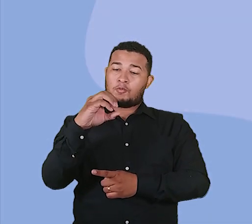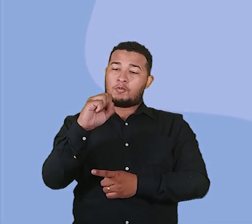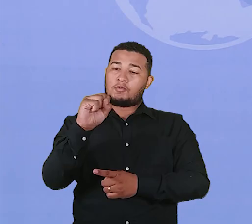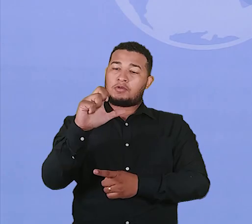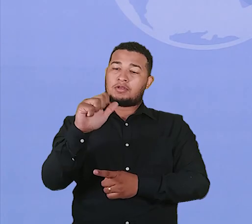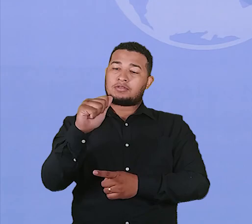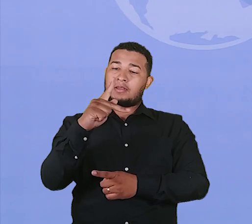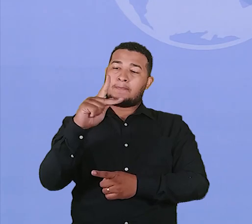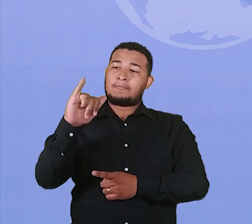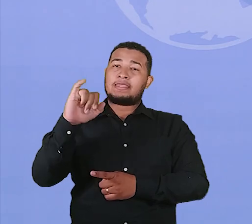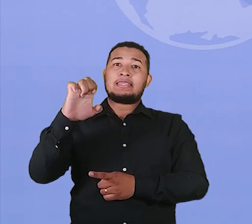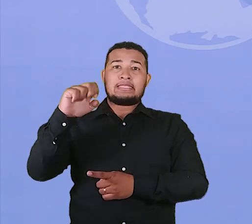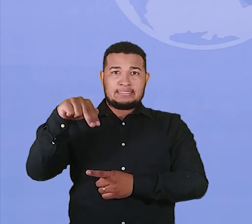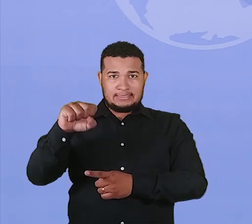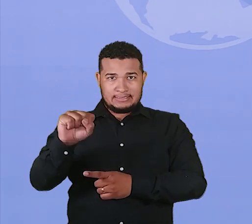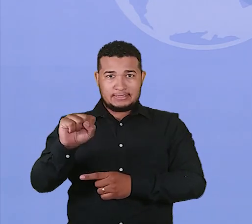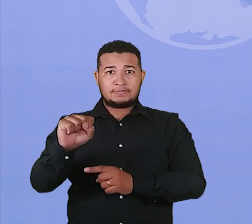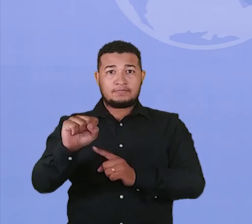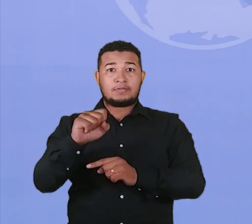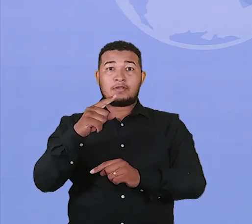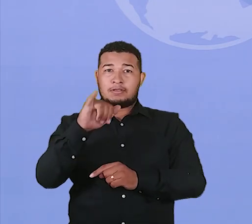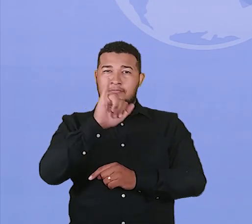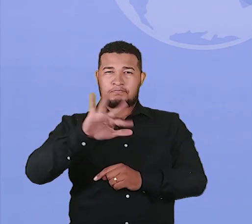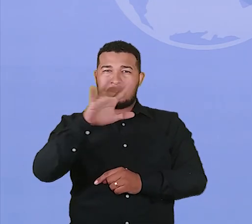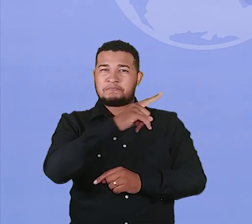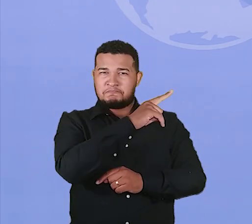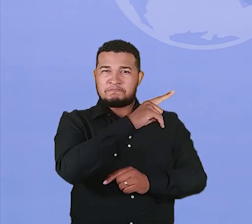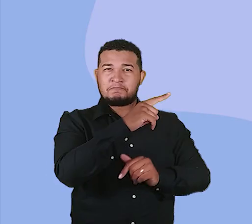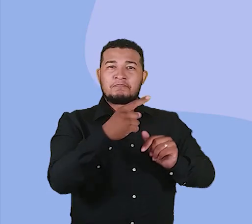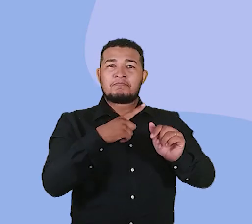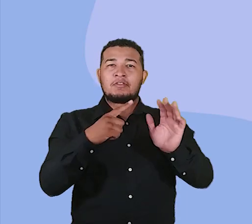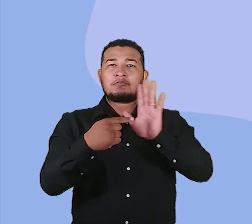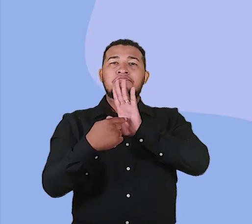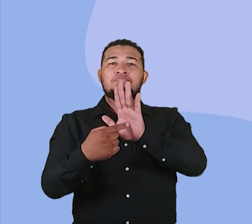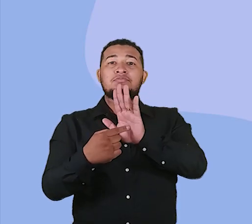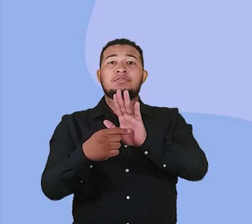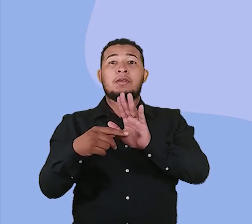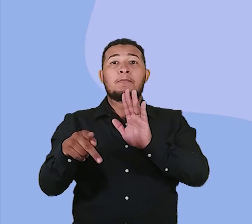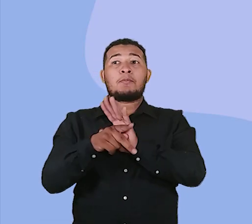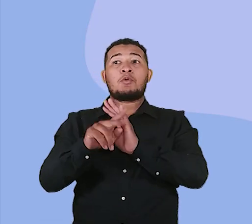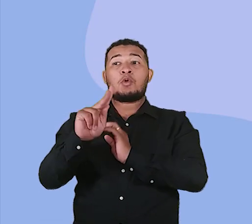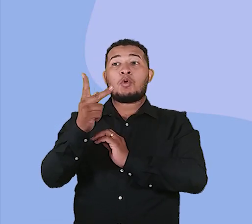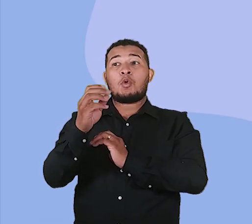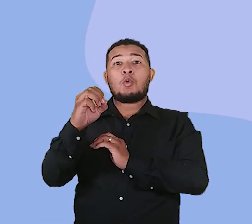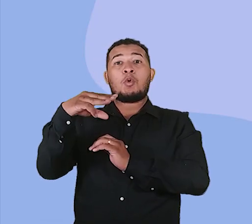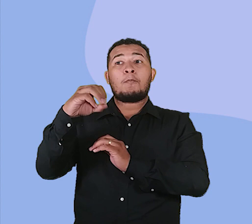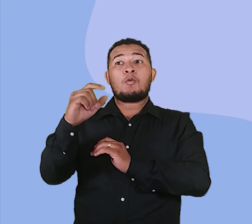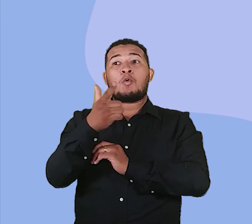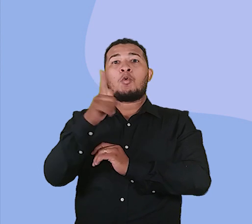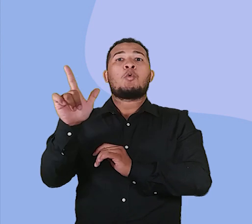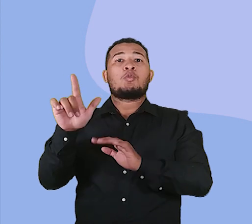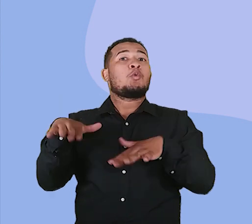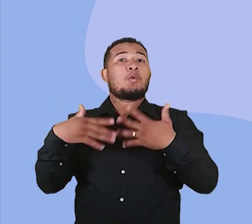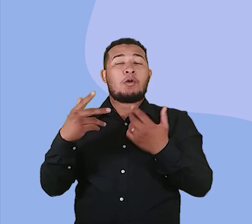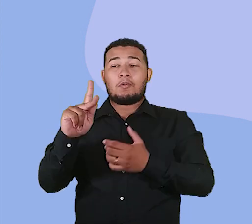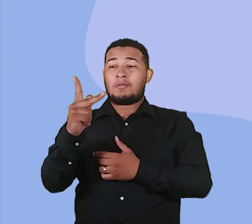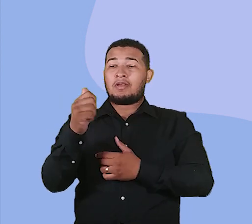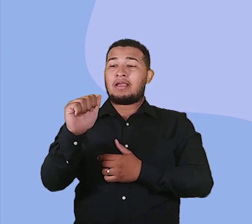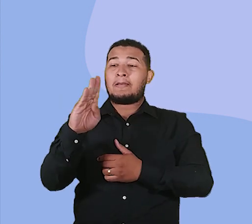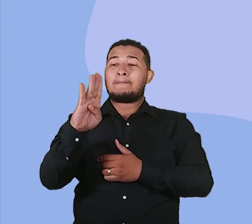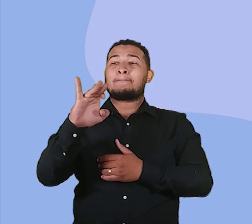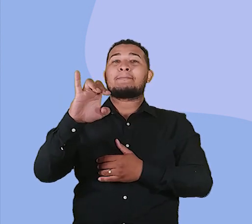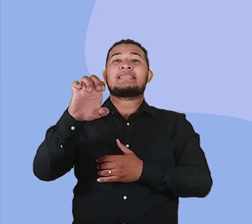sapos tá então naquela figura ele eu coloquei um exemplo de um e como é um homo